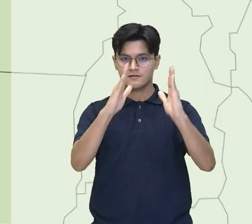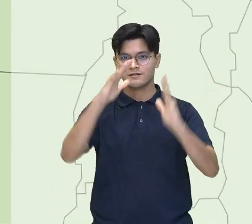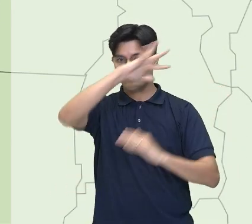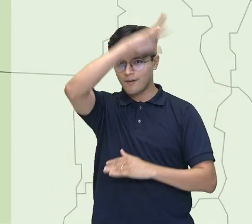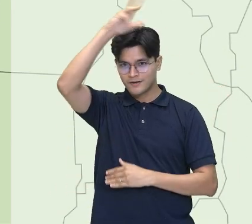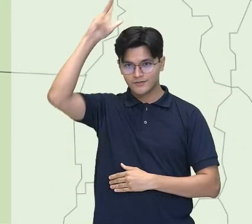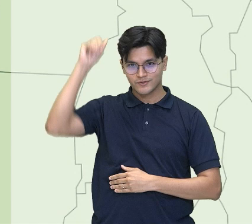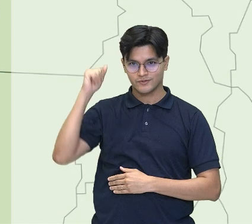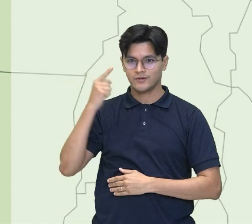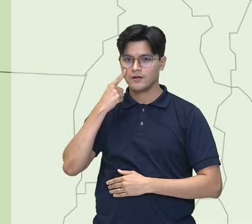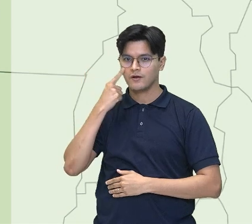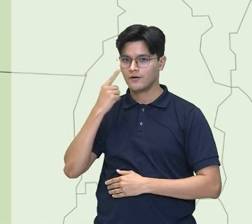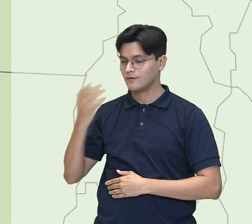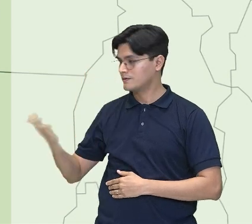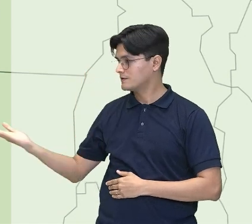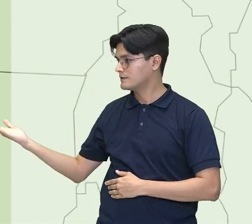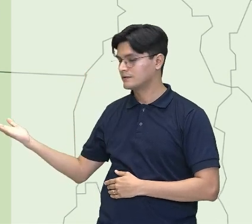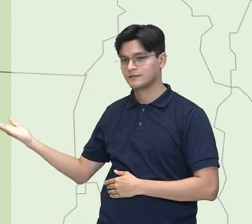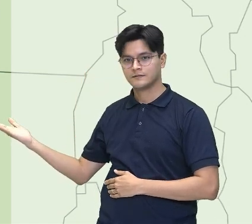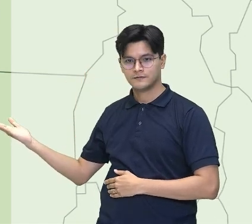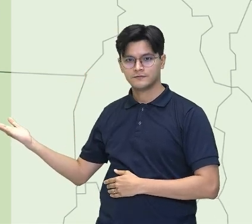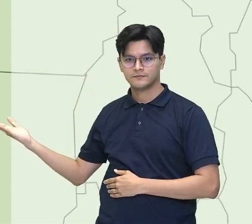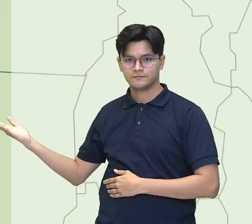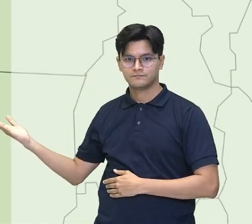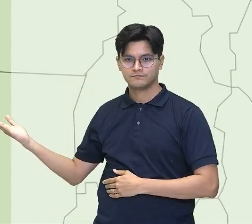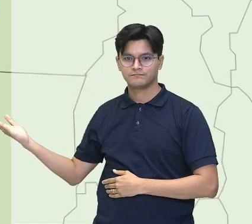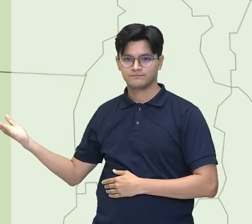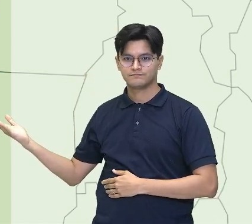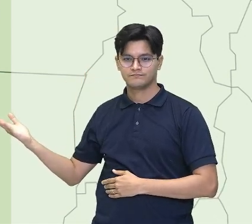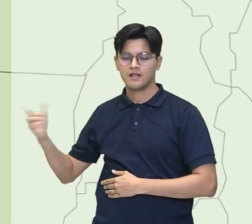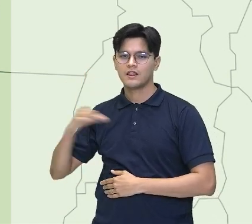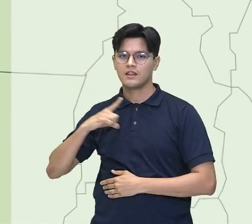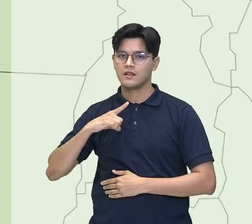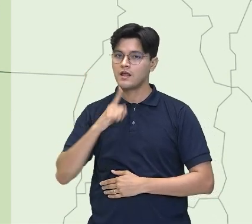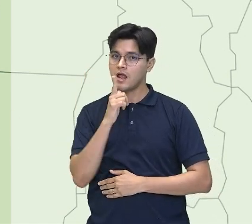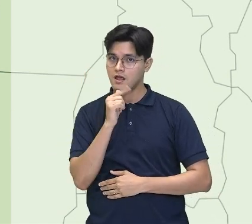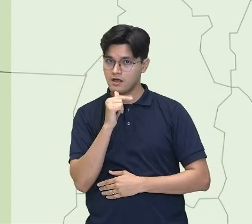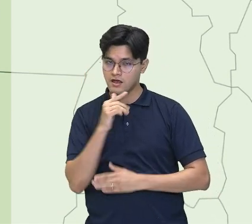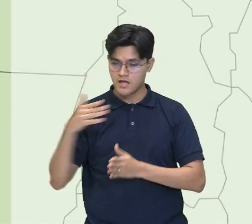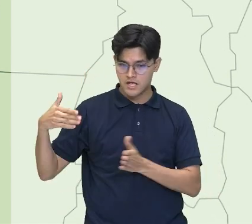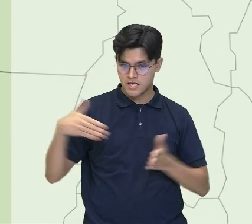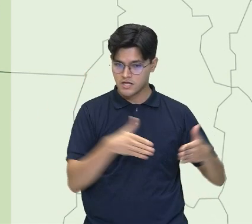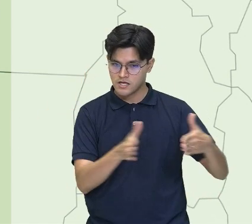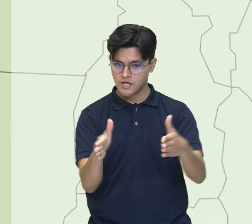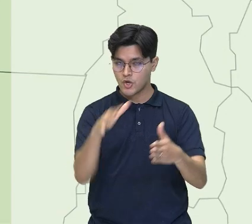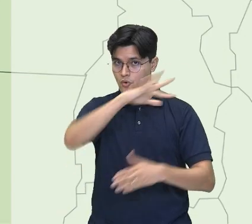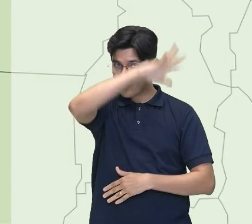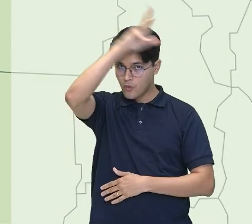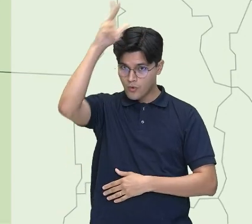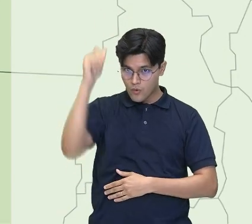mapa, observem que todos nós temos aqui o rio Amazonas, que